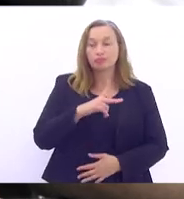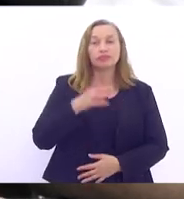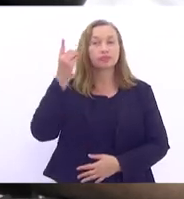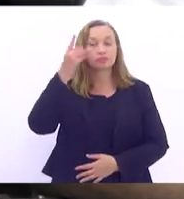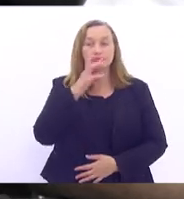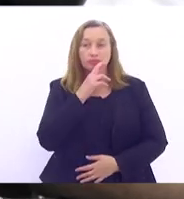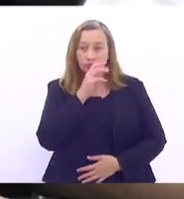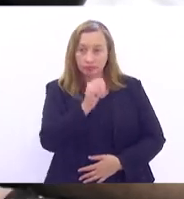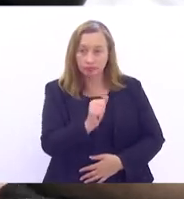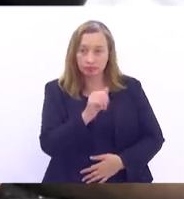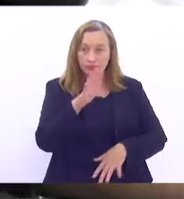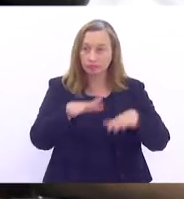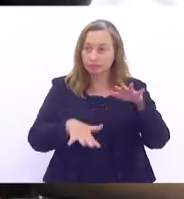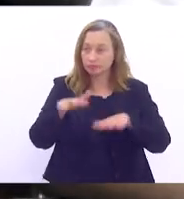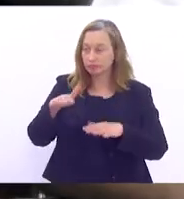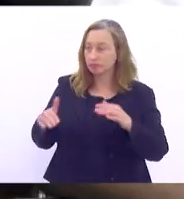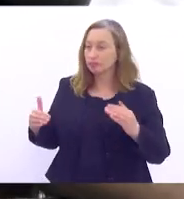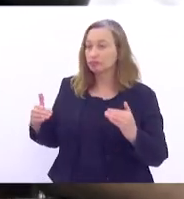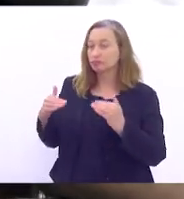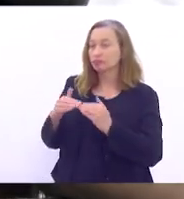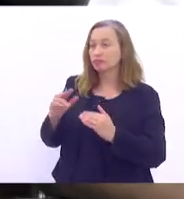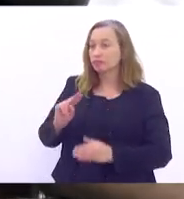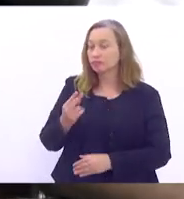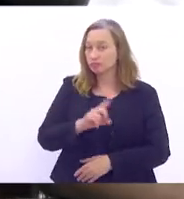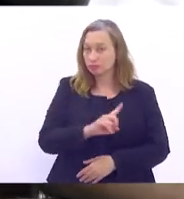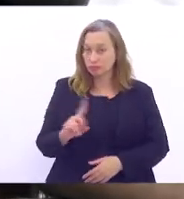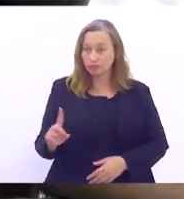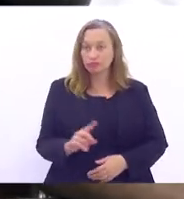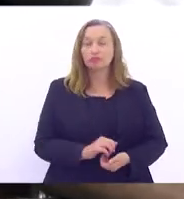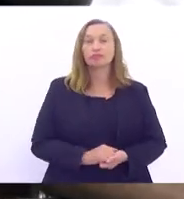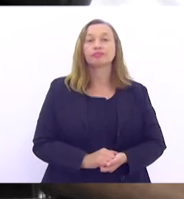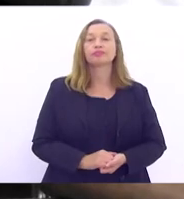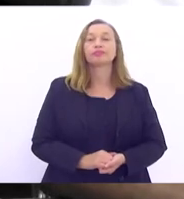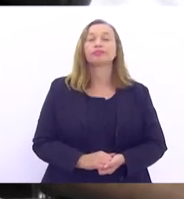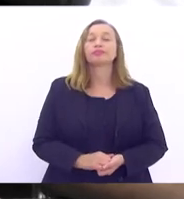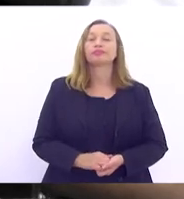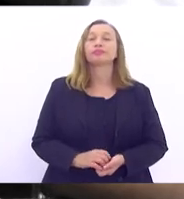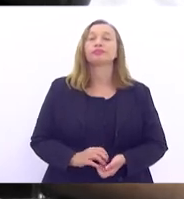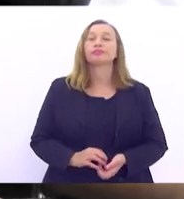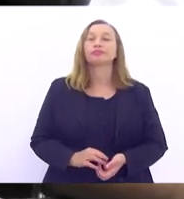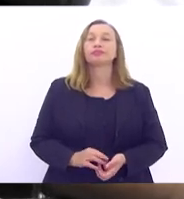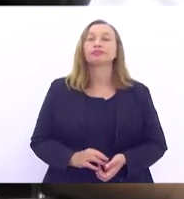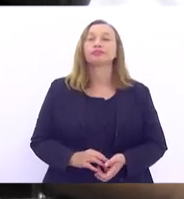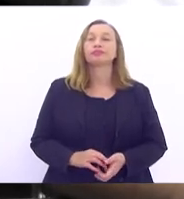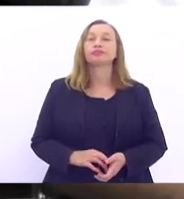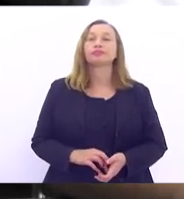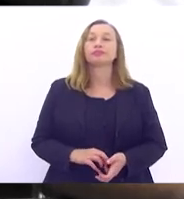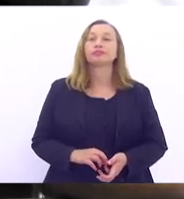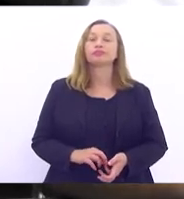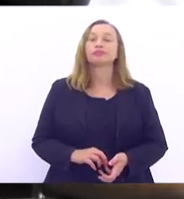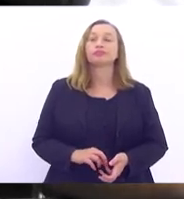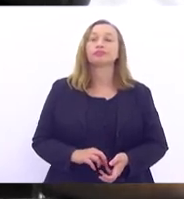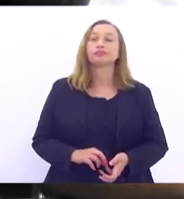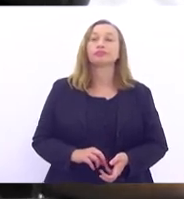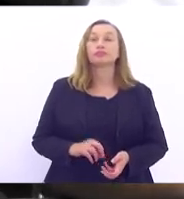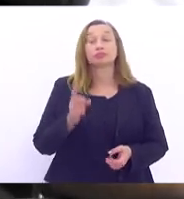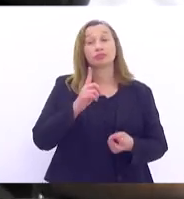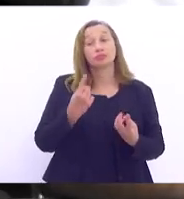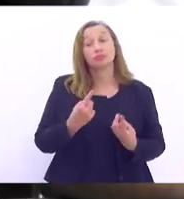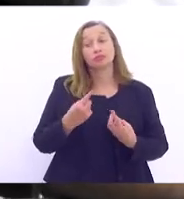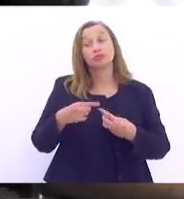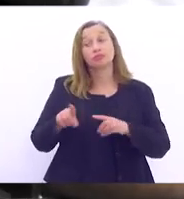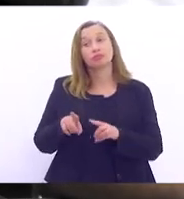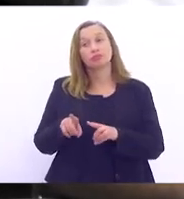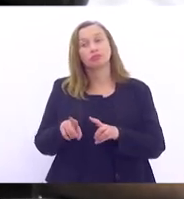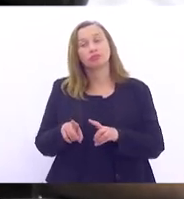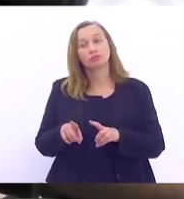Amorim, independente dele concordar ou discordar, nós temos tido uma preocupação em não afrontar